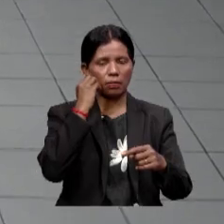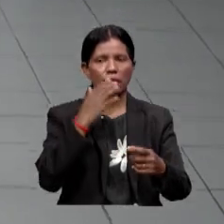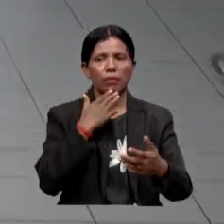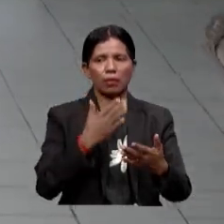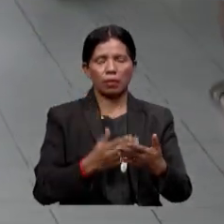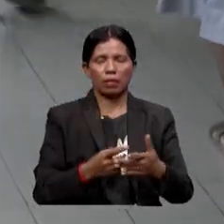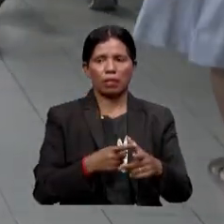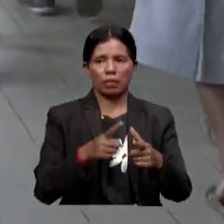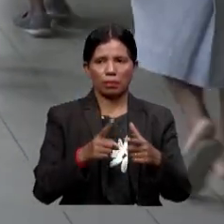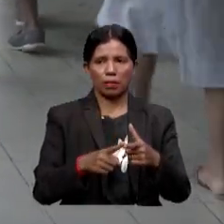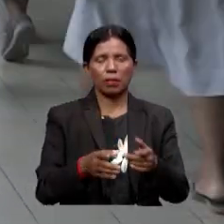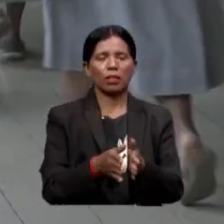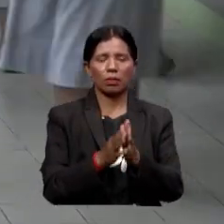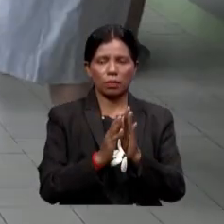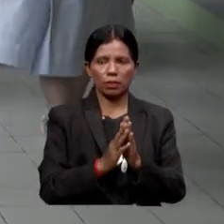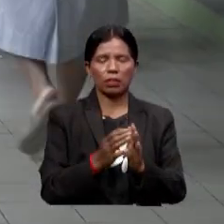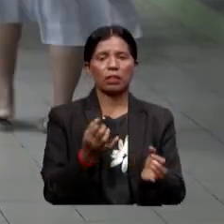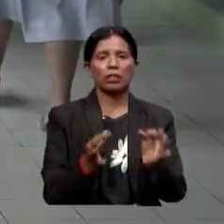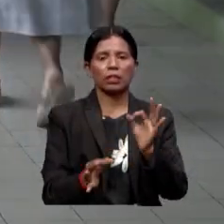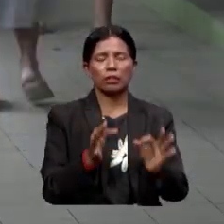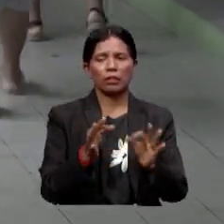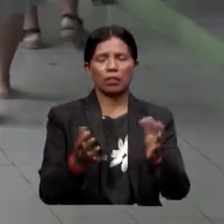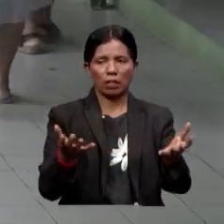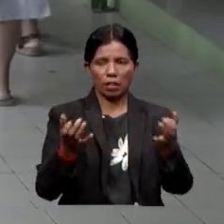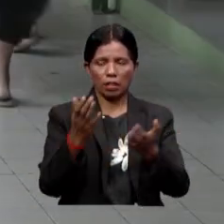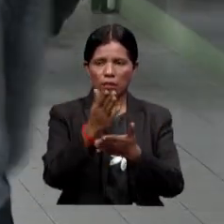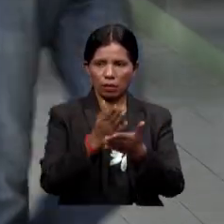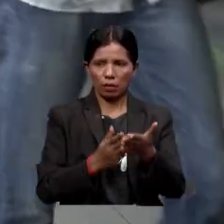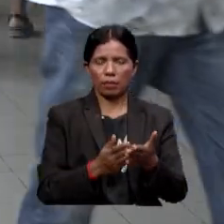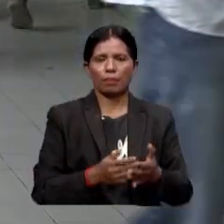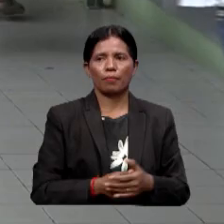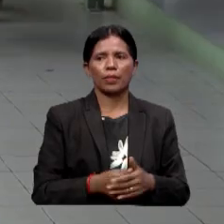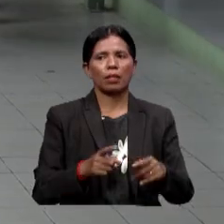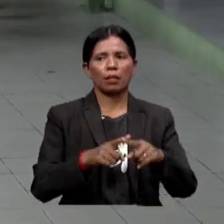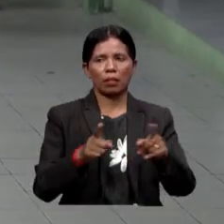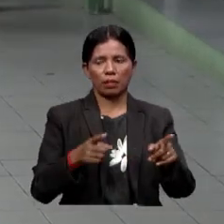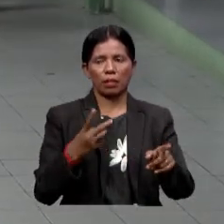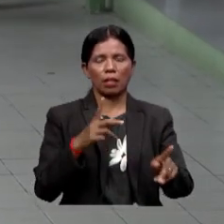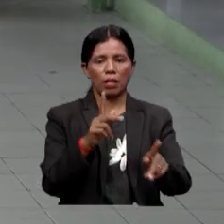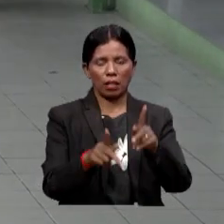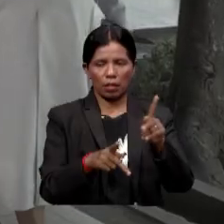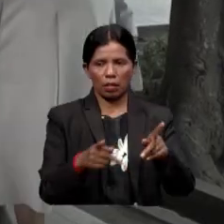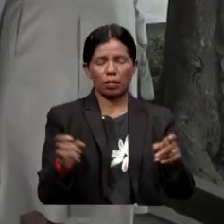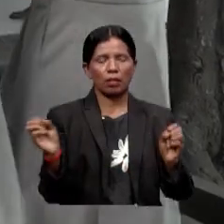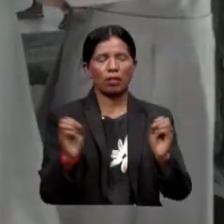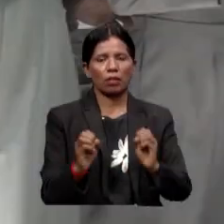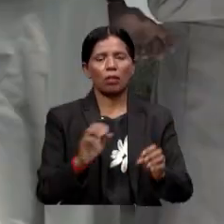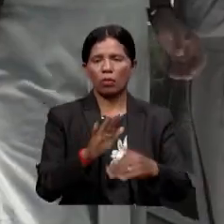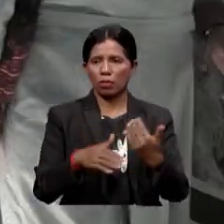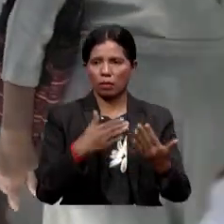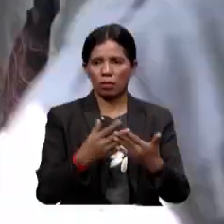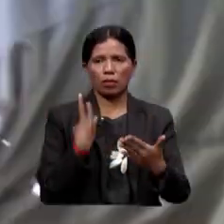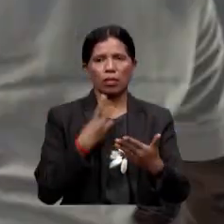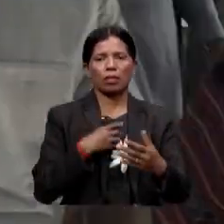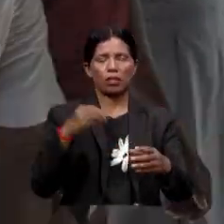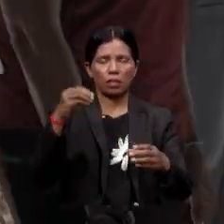e depois tu sube paciente se ha karak atau hala operasaun mai be quando o paciente se neve mai obstrução total e te tau que